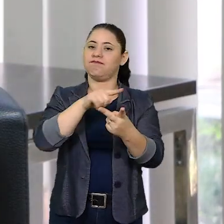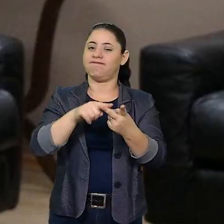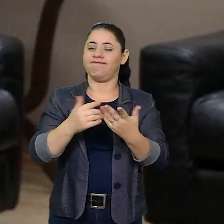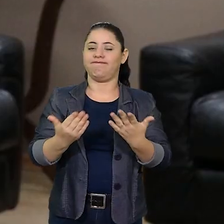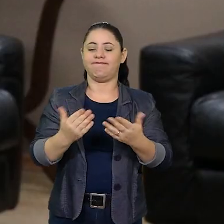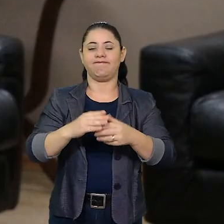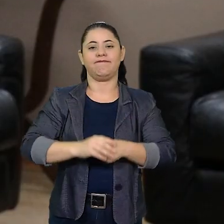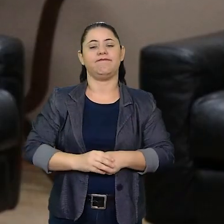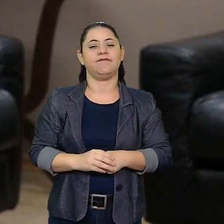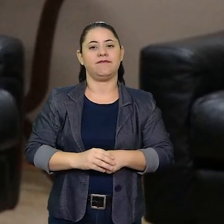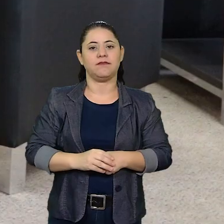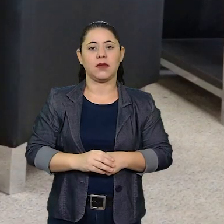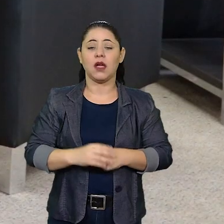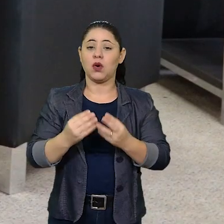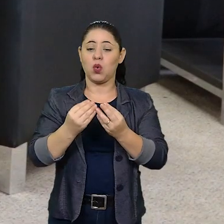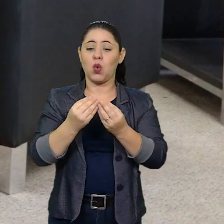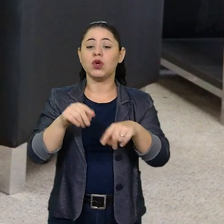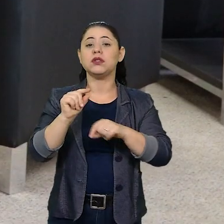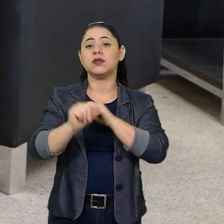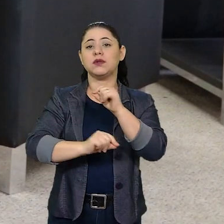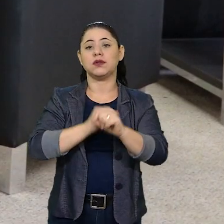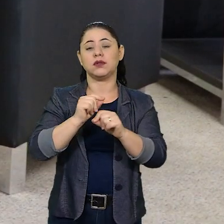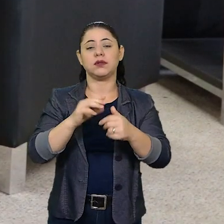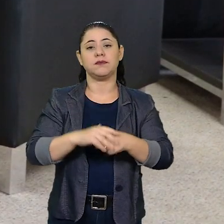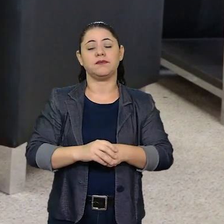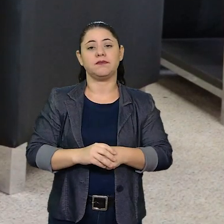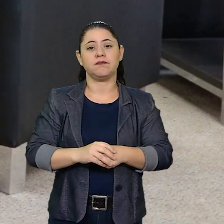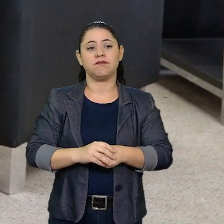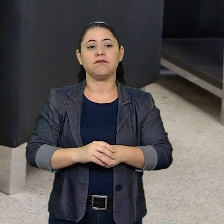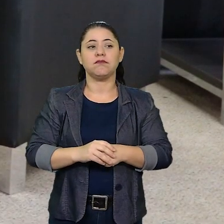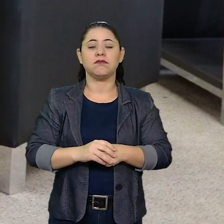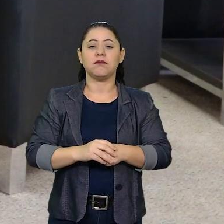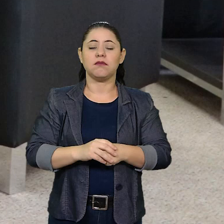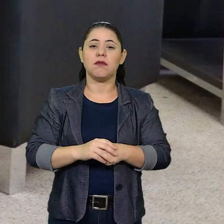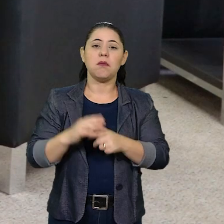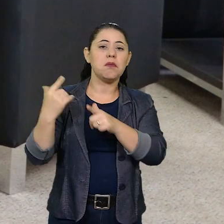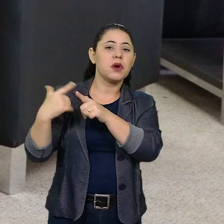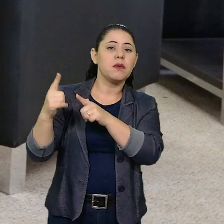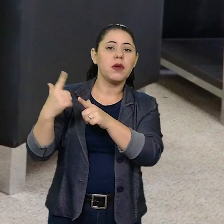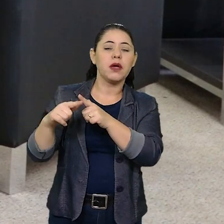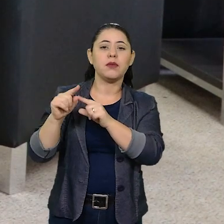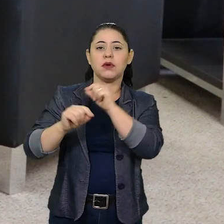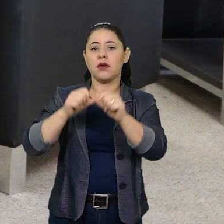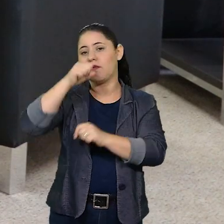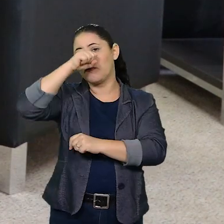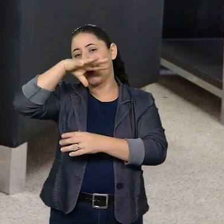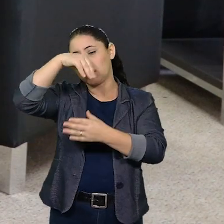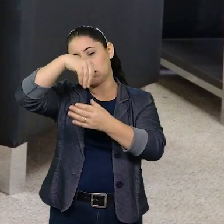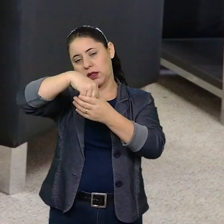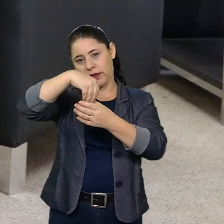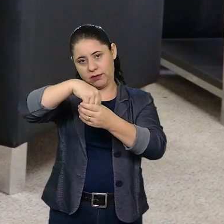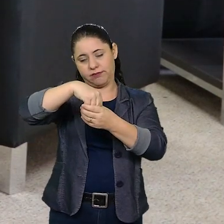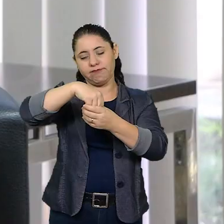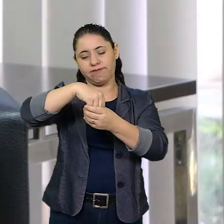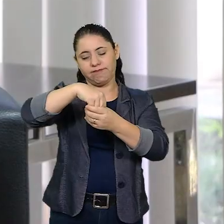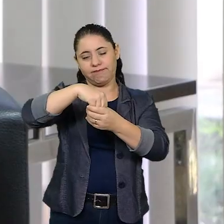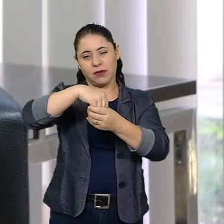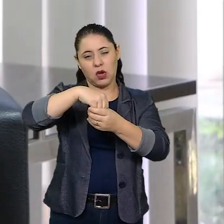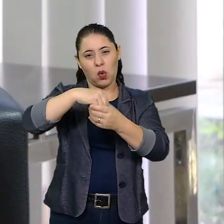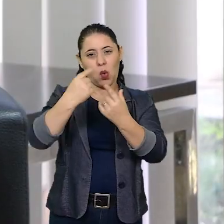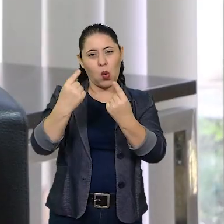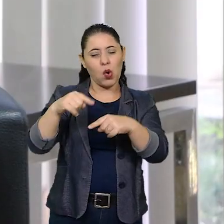enfim, são consequências das ofensas contra criança e adolescente,